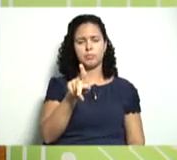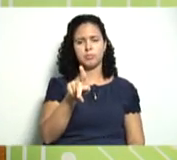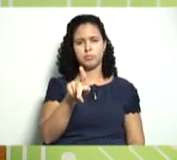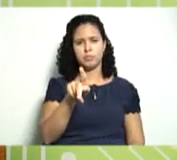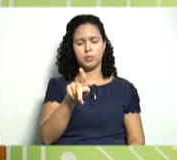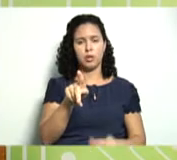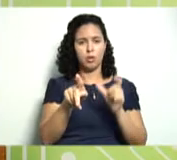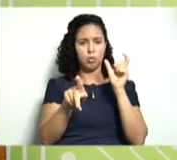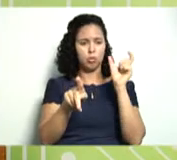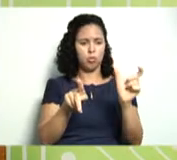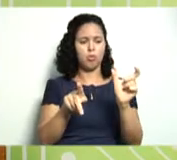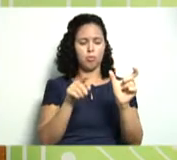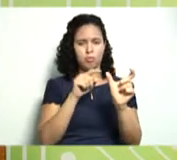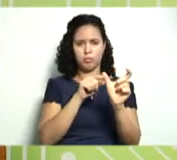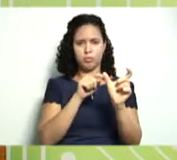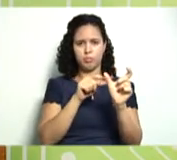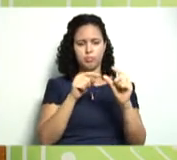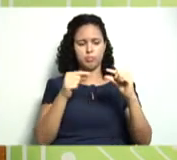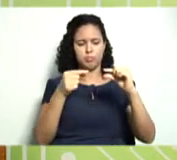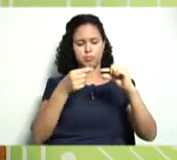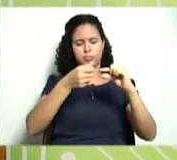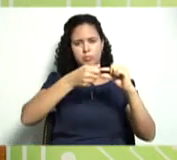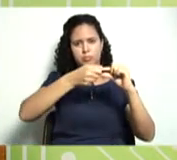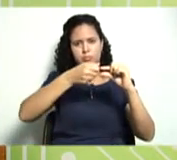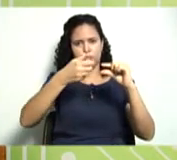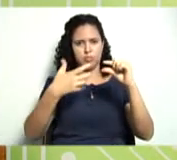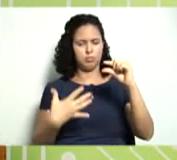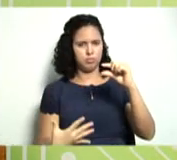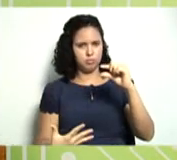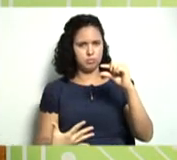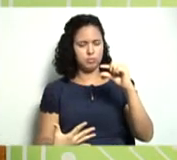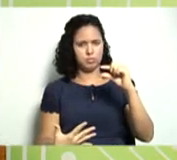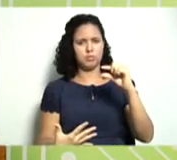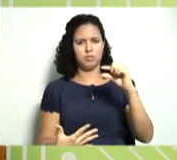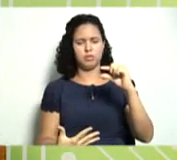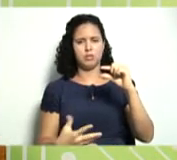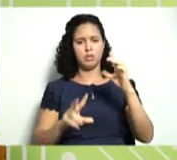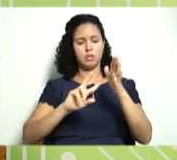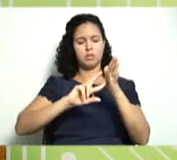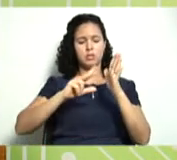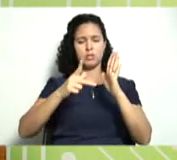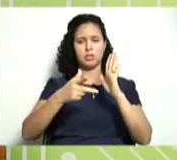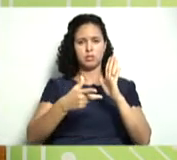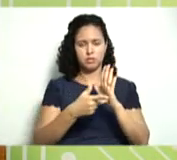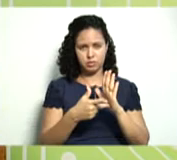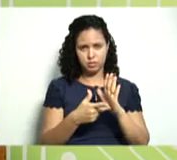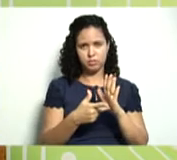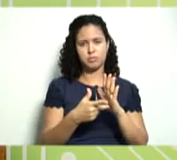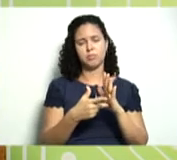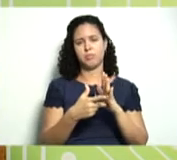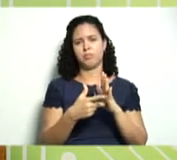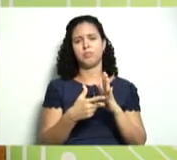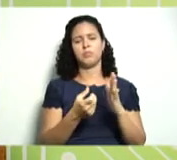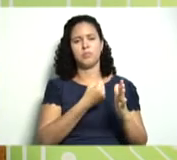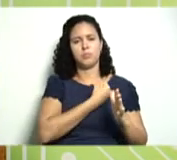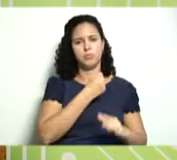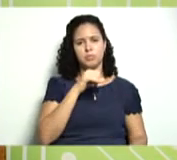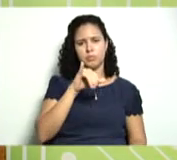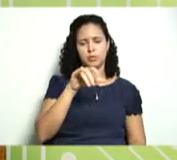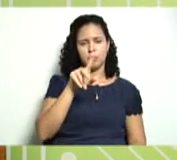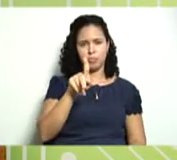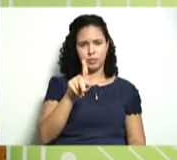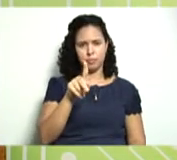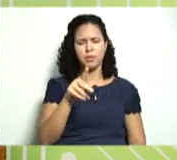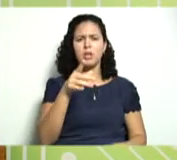nome que a gente dá para facilitar o nosso acesso é o mesmo é bem parecido por exemplo quando você dá o endereço